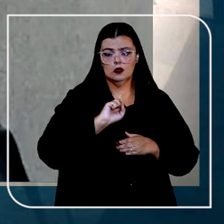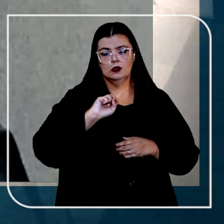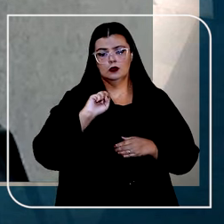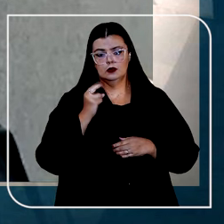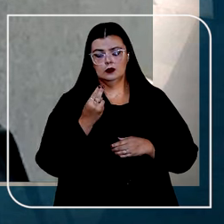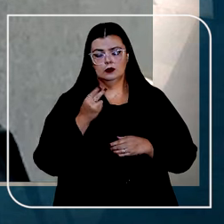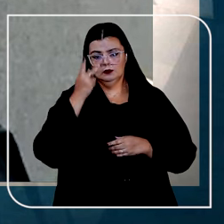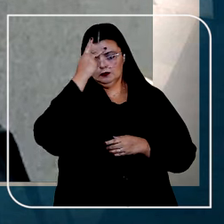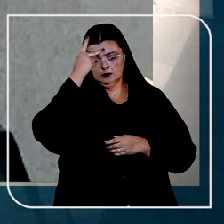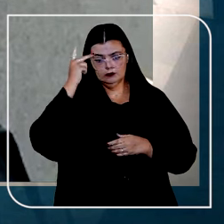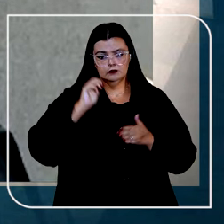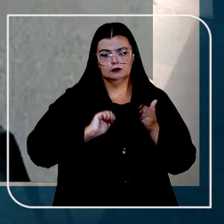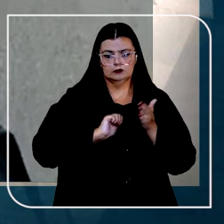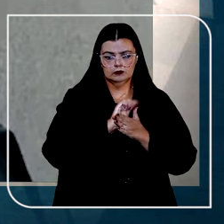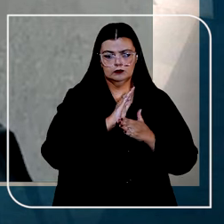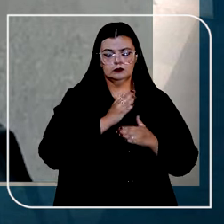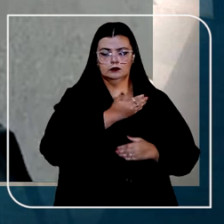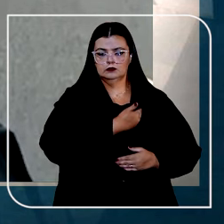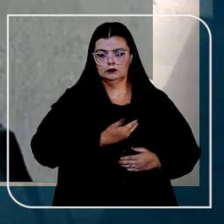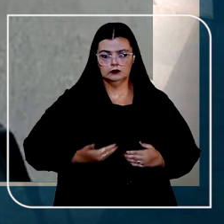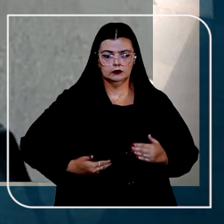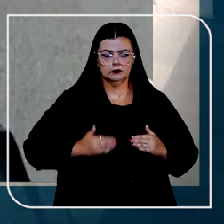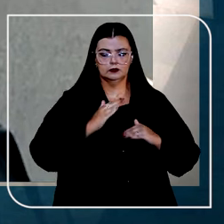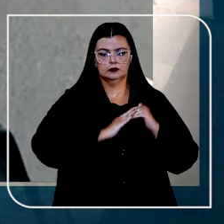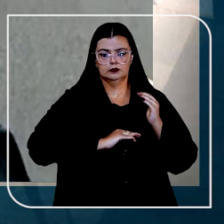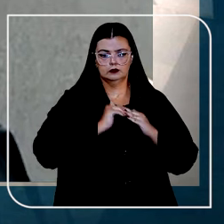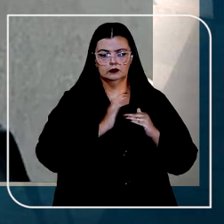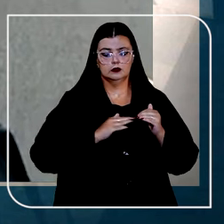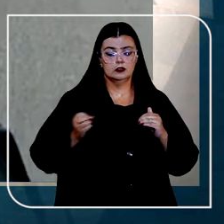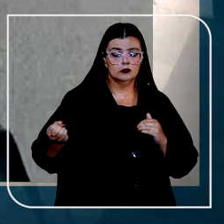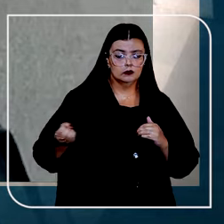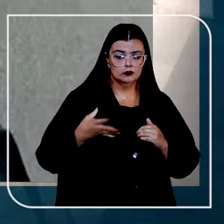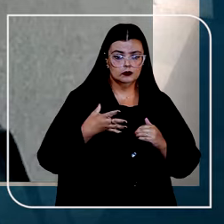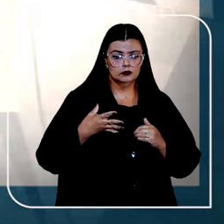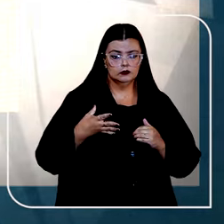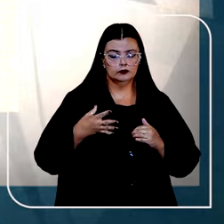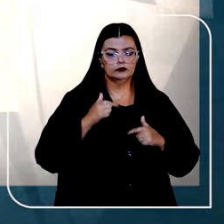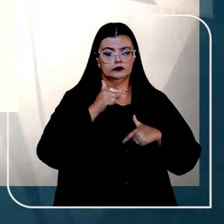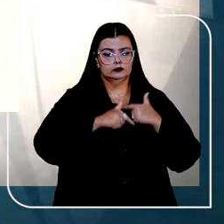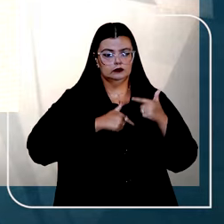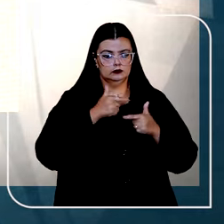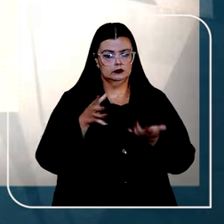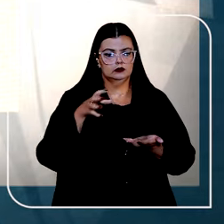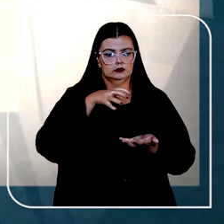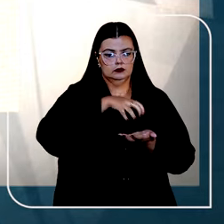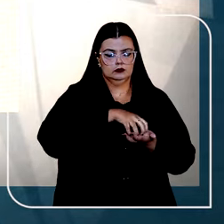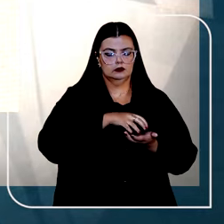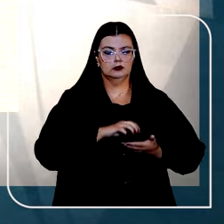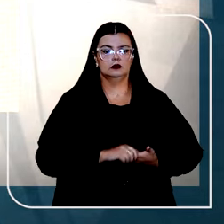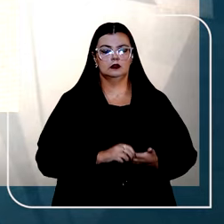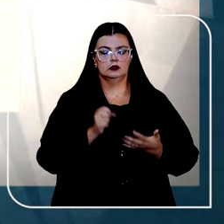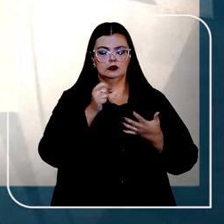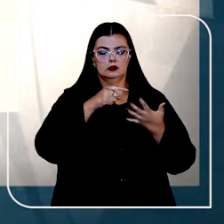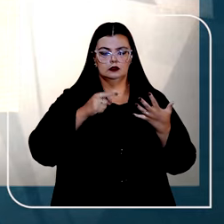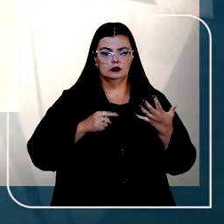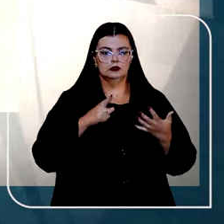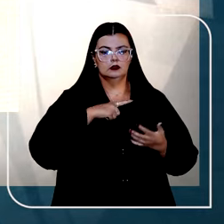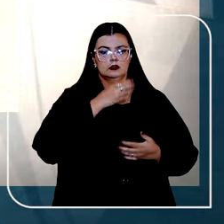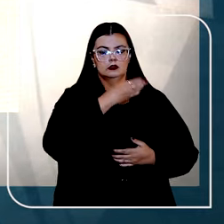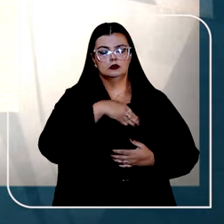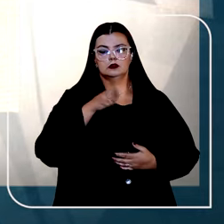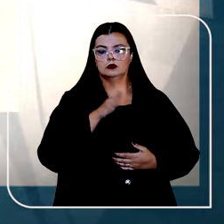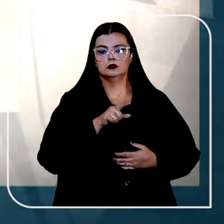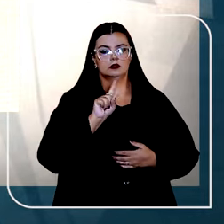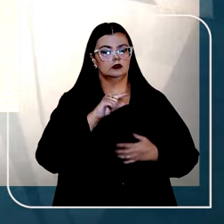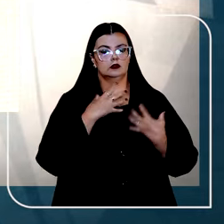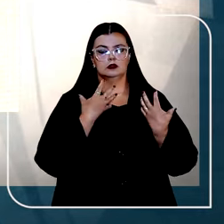ou de demissão a bem do serviço público podem impedir a investidura em novo cargo as demais penalidades Inclusive a de suspensão